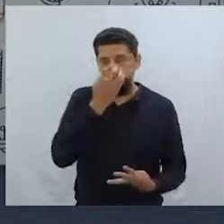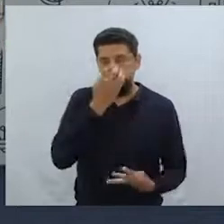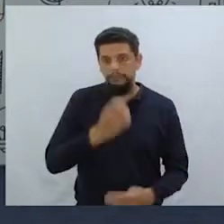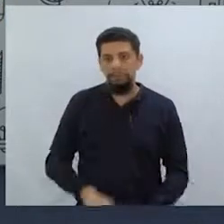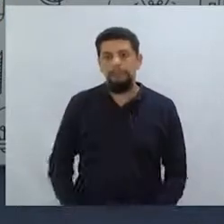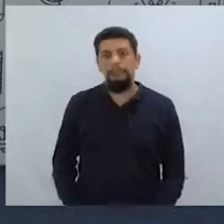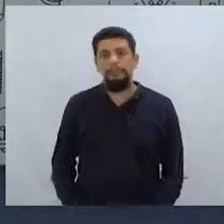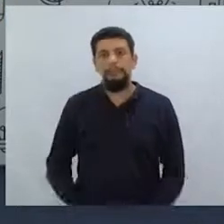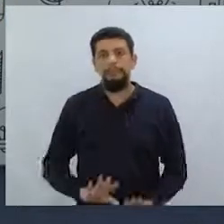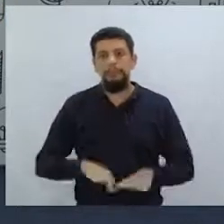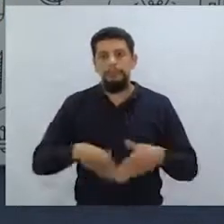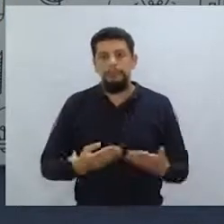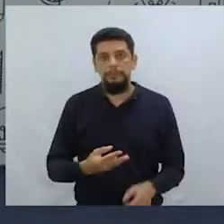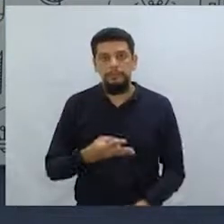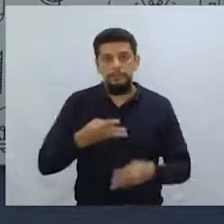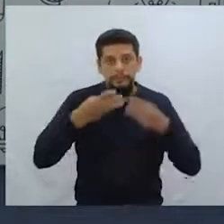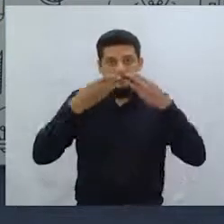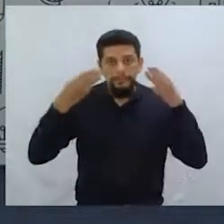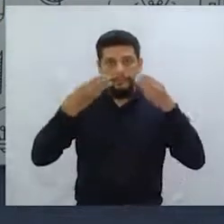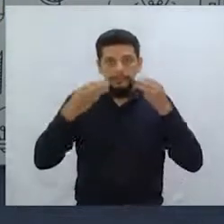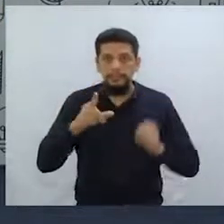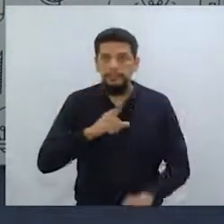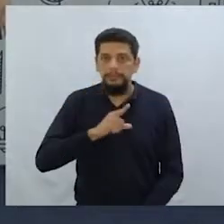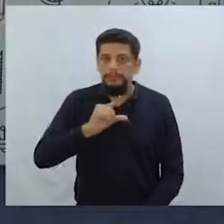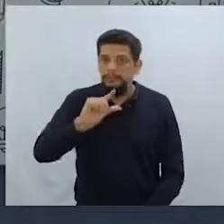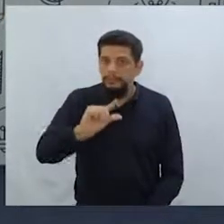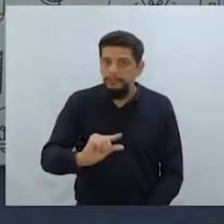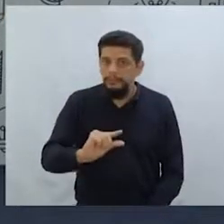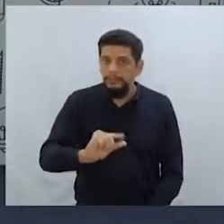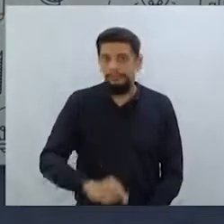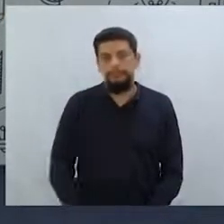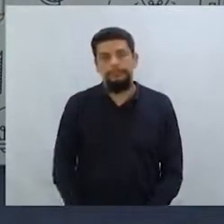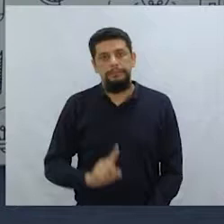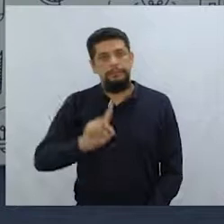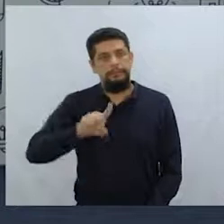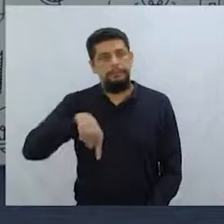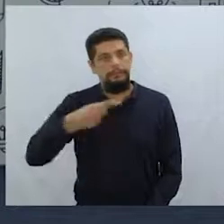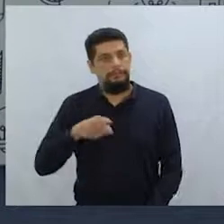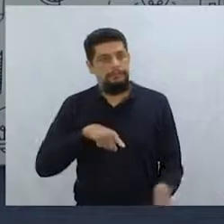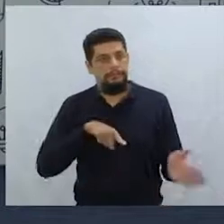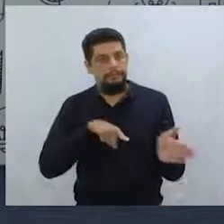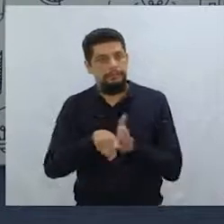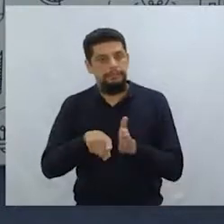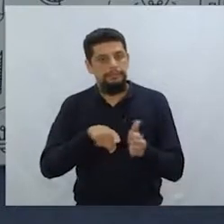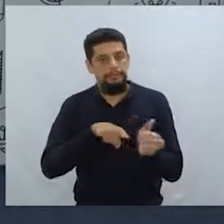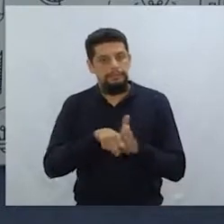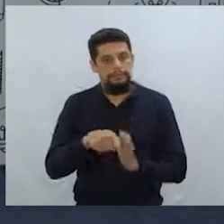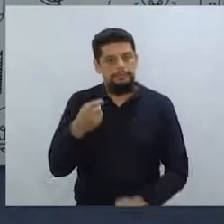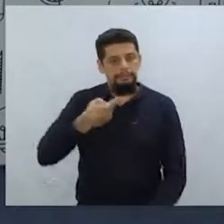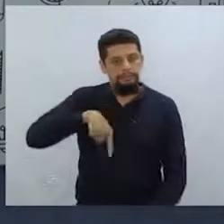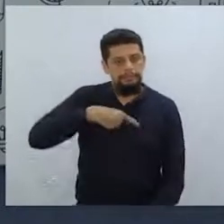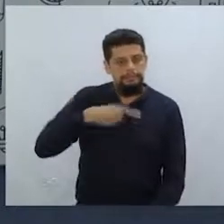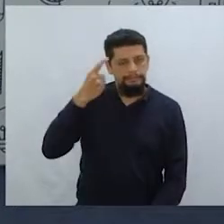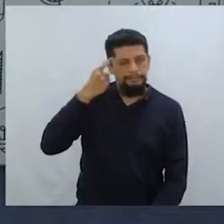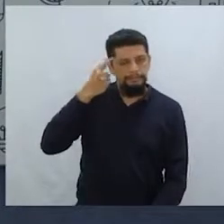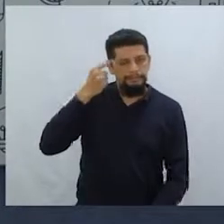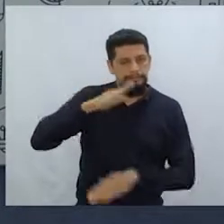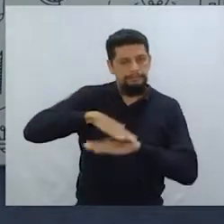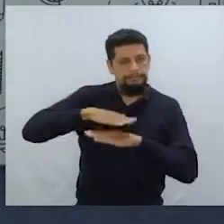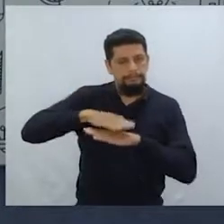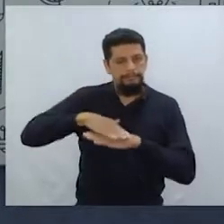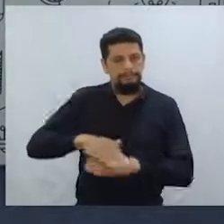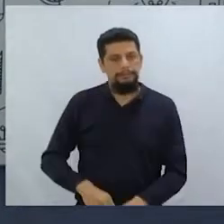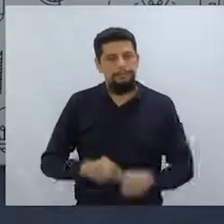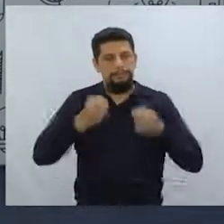cachorros. Então, o gato foi o animal que apareceu menos vezes. Próxima pergunta. Essa é um pouco, a gente tem que pensar um